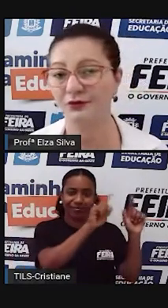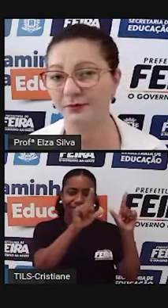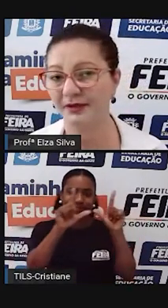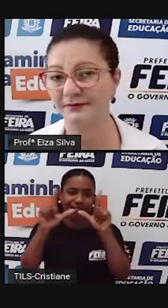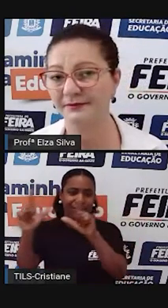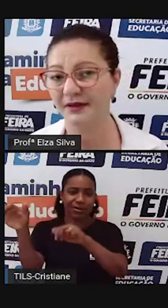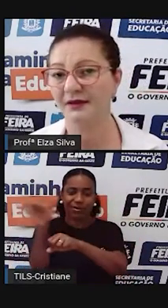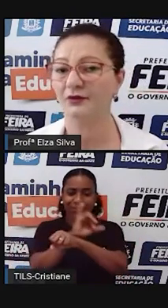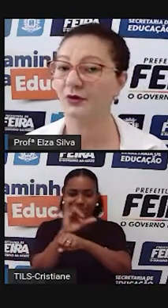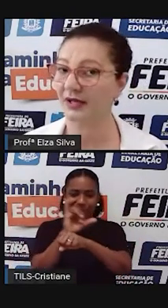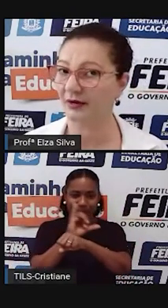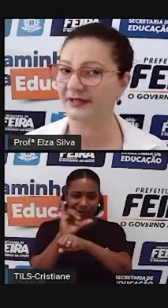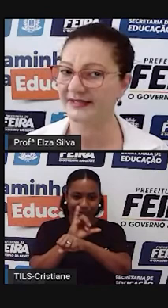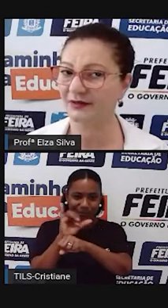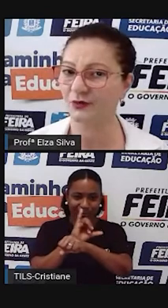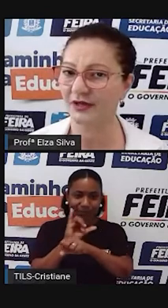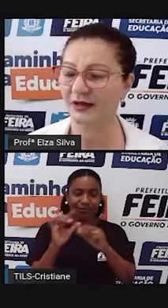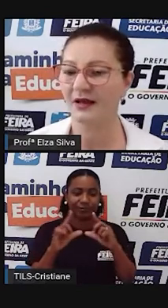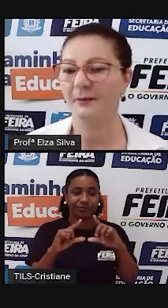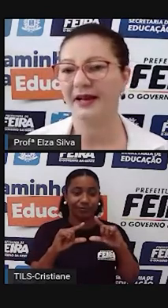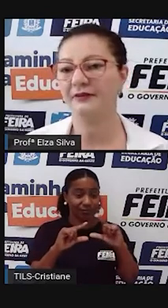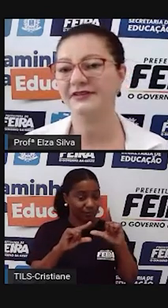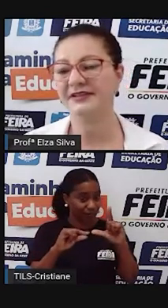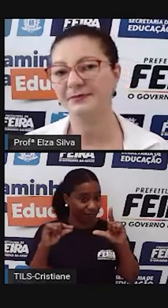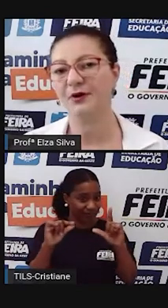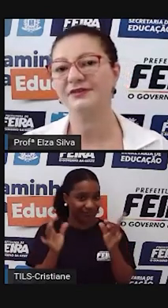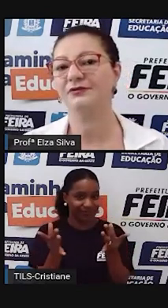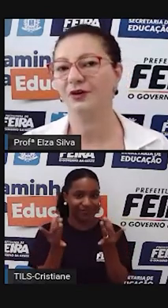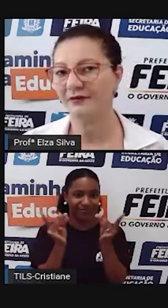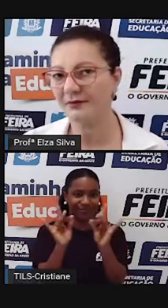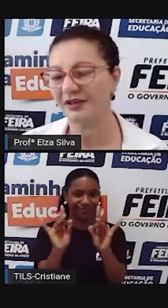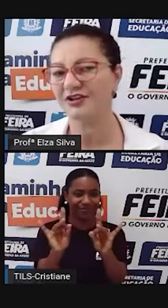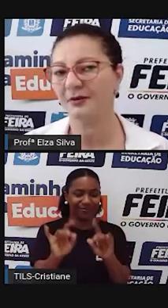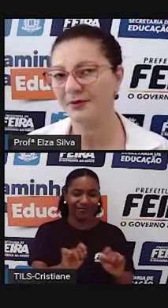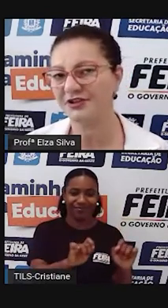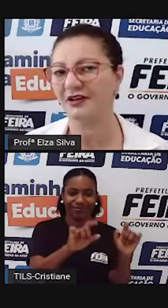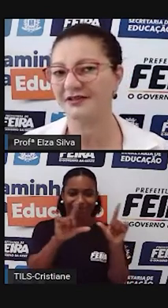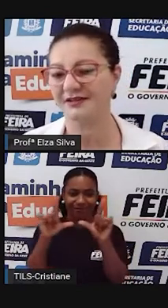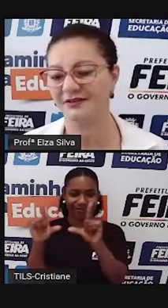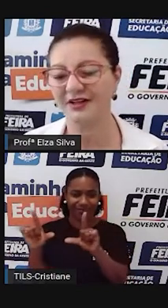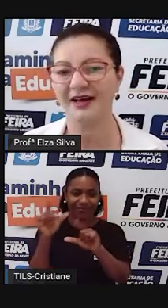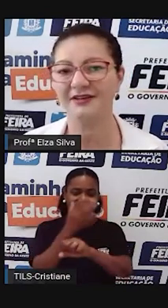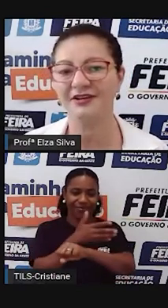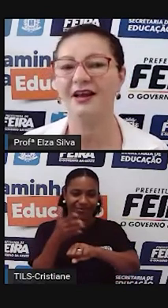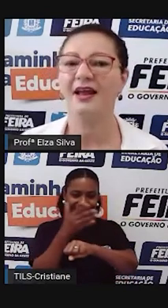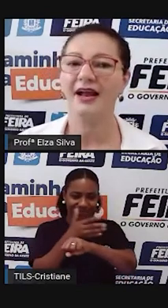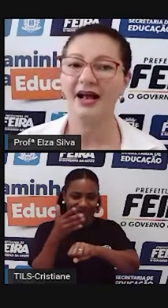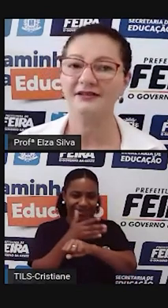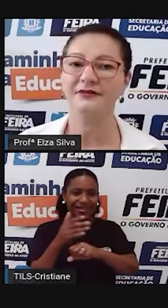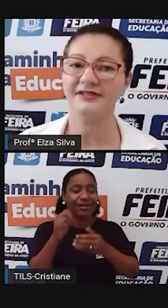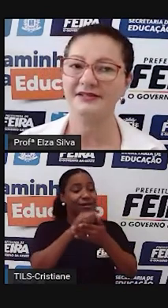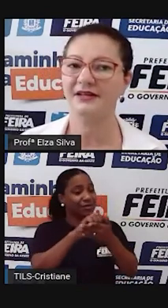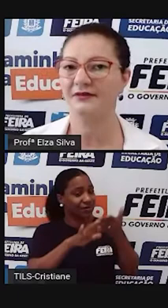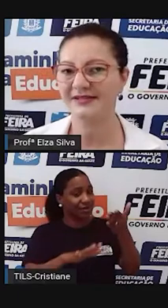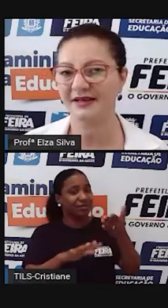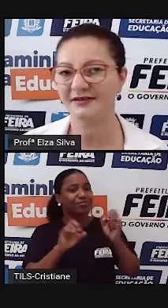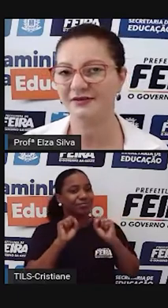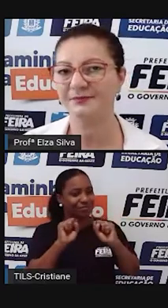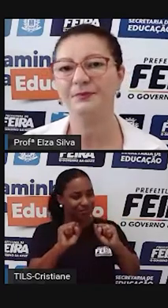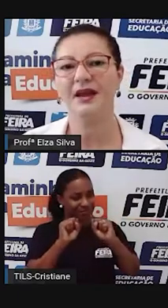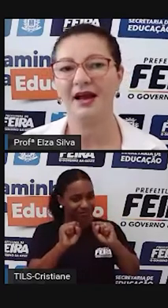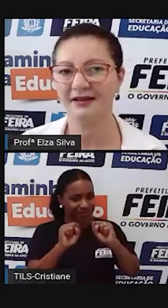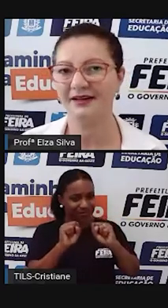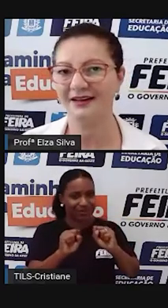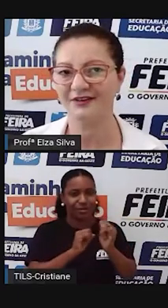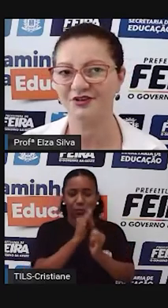no YouTube, no canal da Seduc, para que vocês possam novamente repetir esta atividade, caso vocês tenham